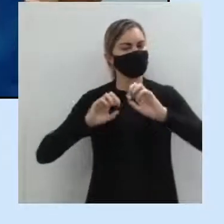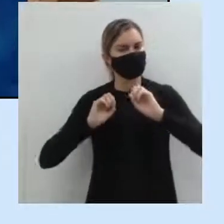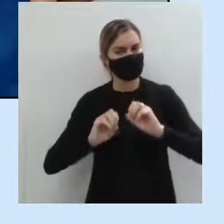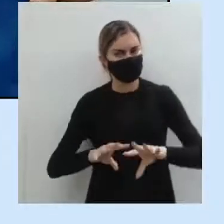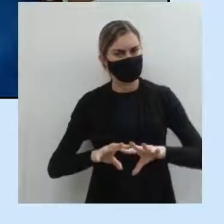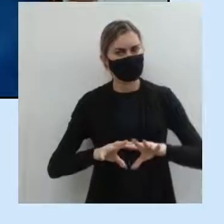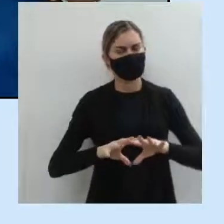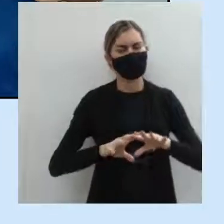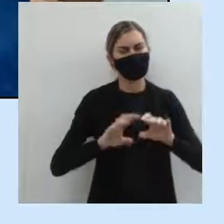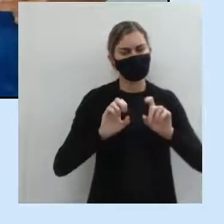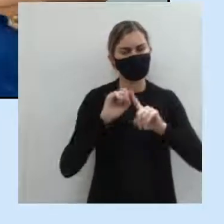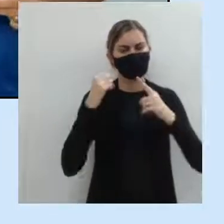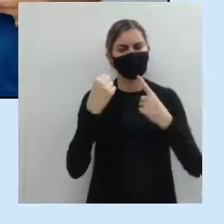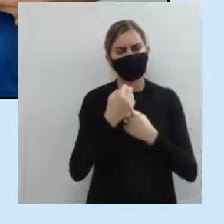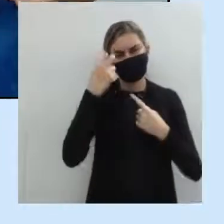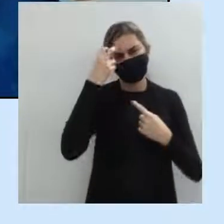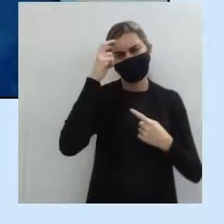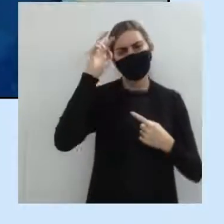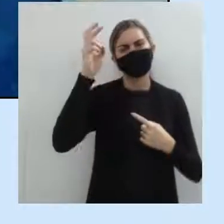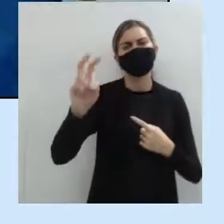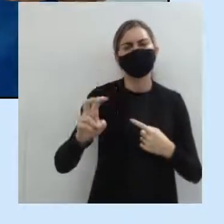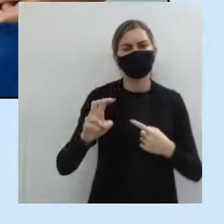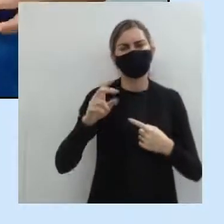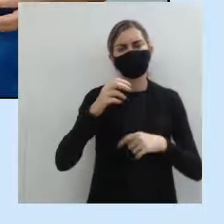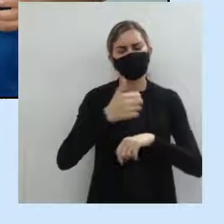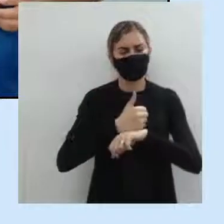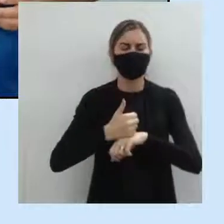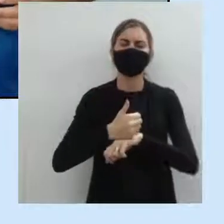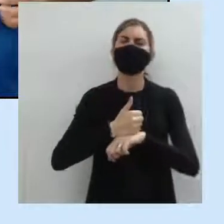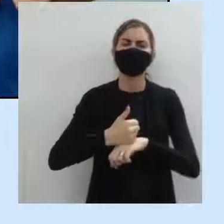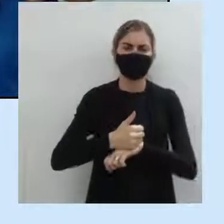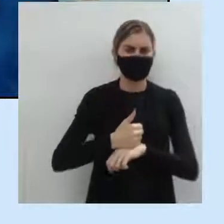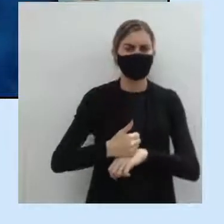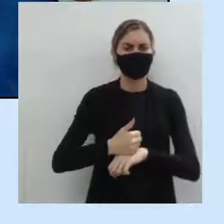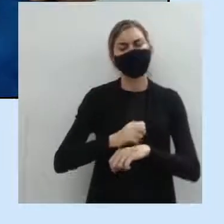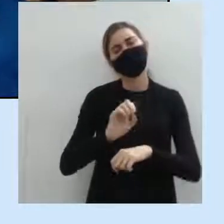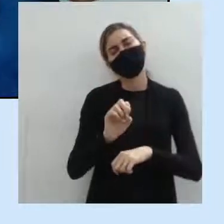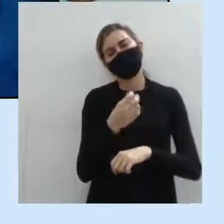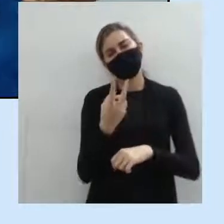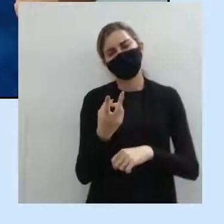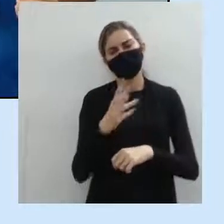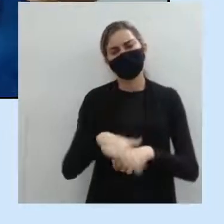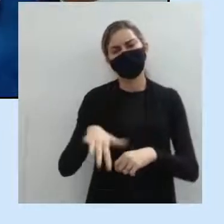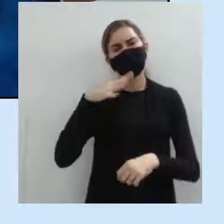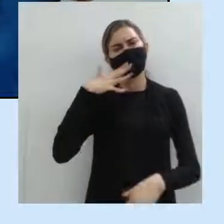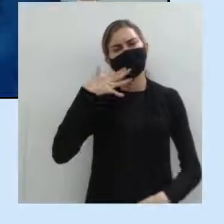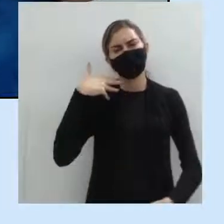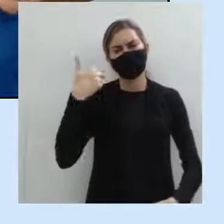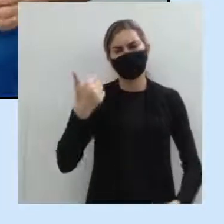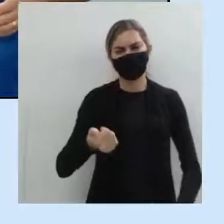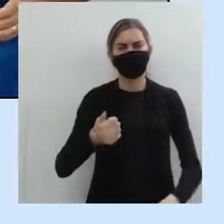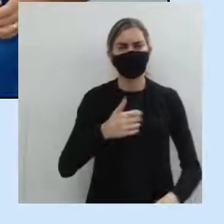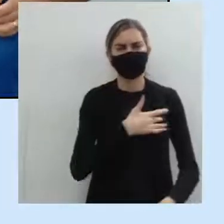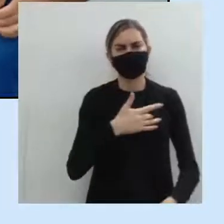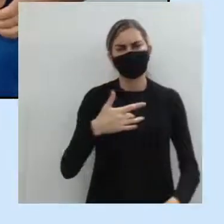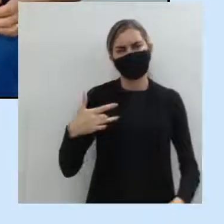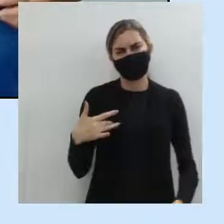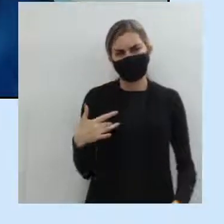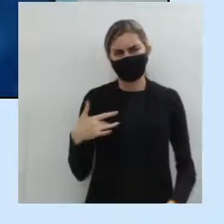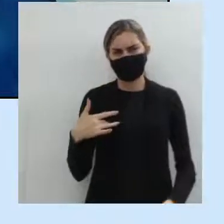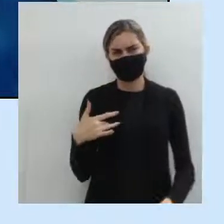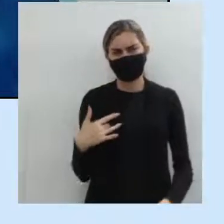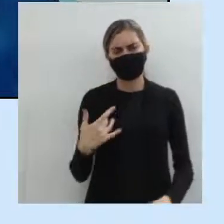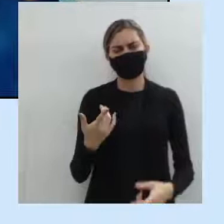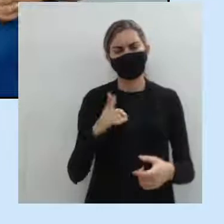educativa, sociocultural, profissional, ou como meio de melhorar a saúde.